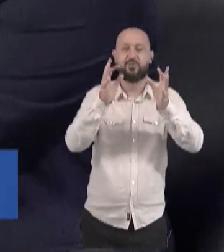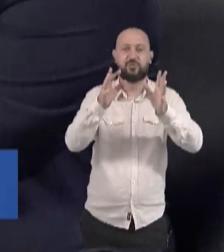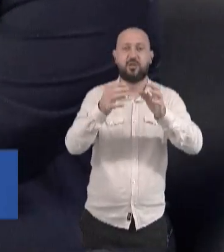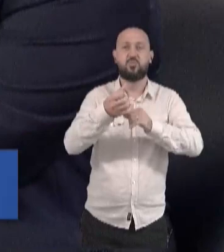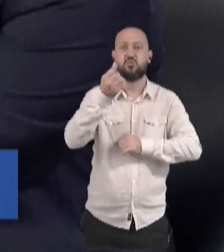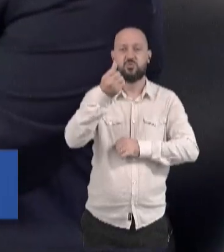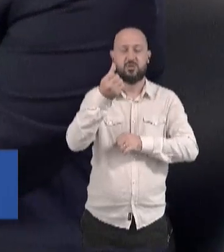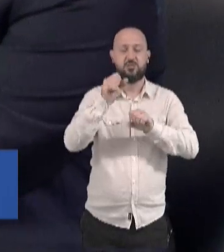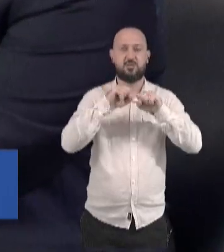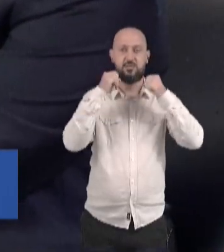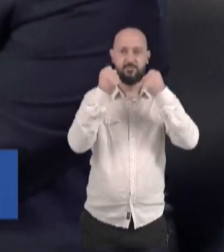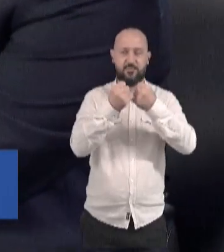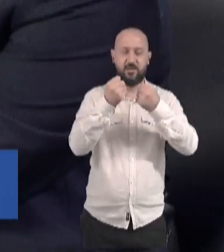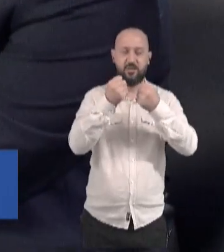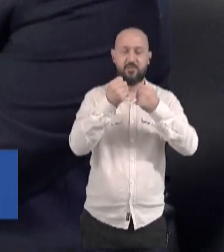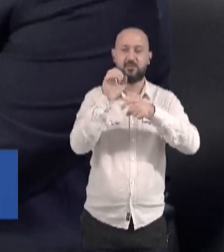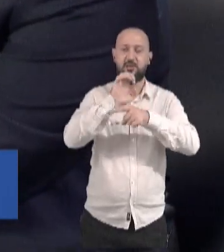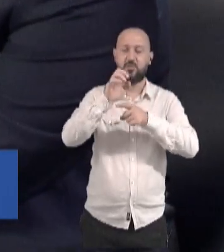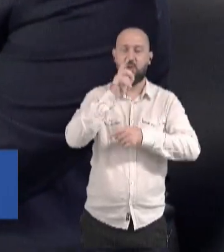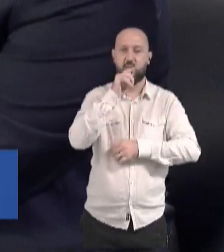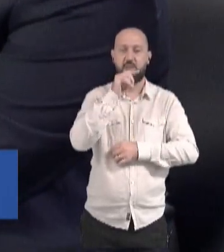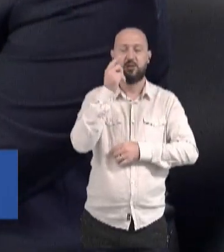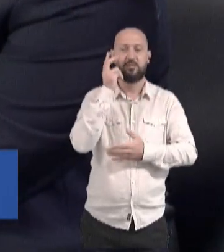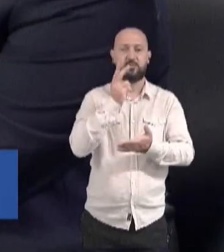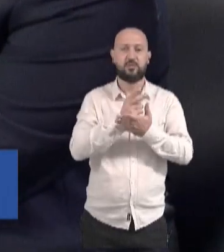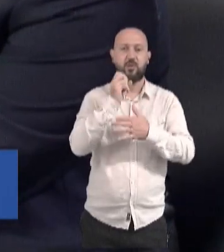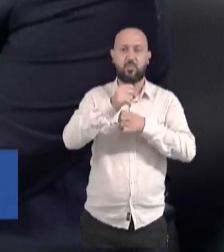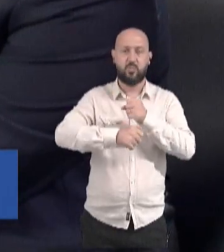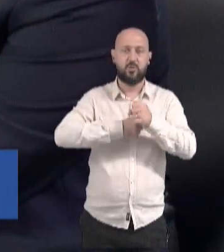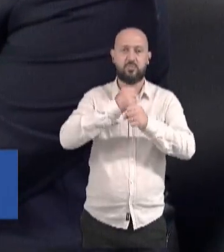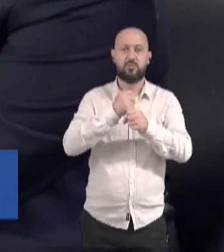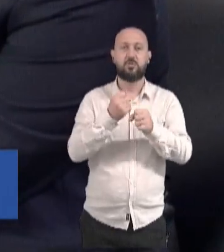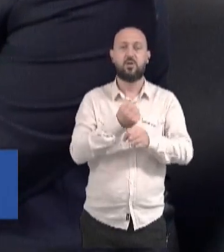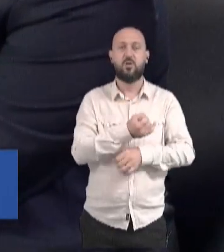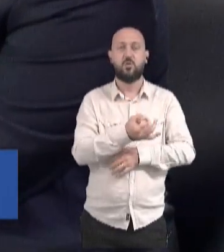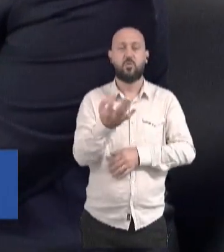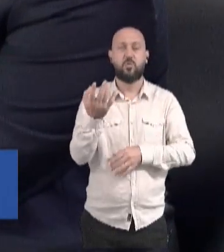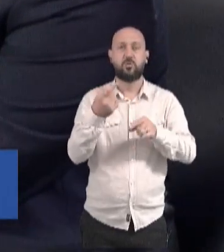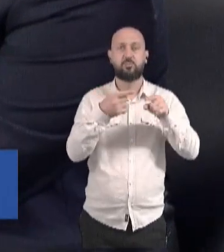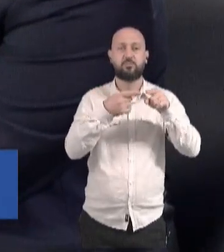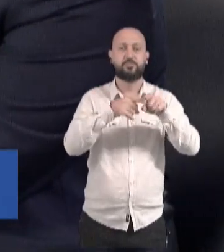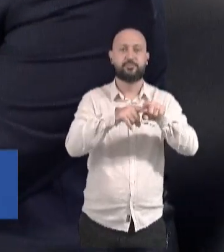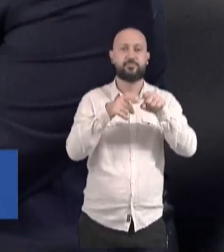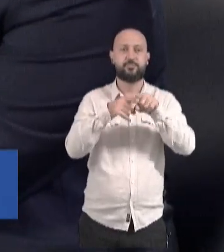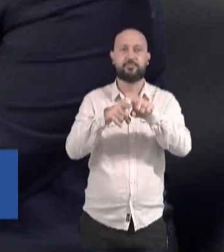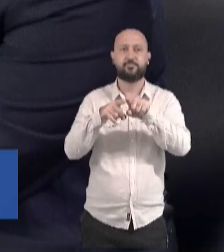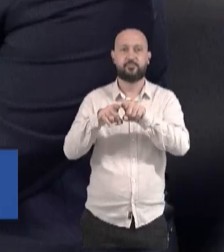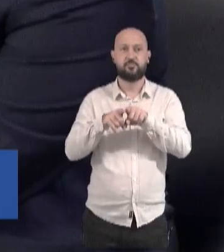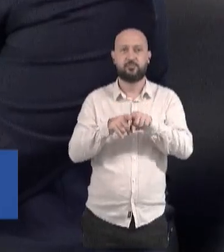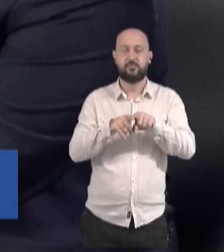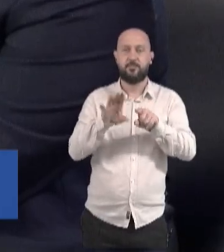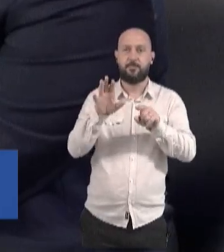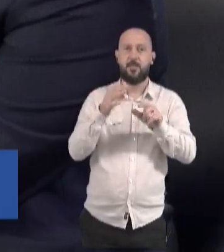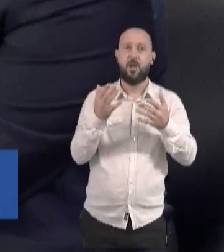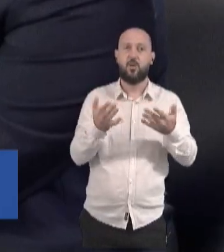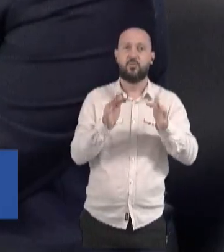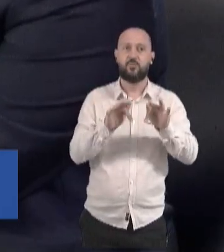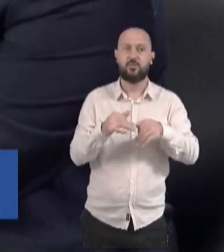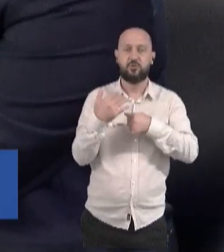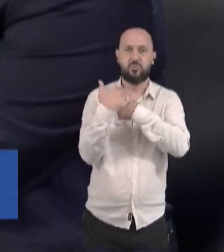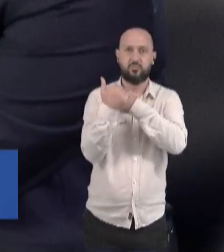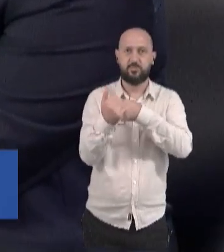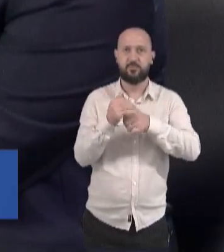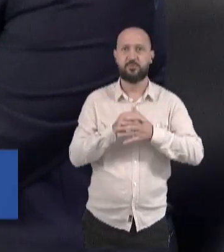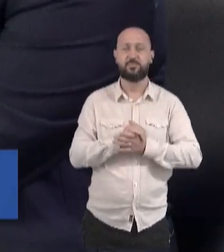no 6º Seminário Estadual da Água e sempre me surpreende ano a ano a quantidade de parceiros. Para a gente finalizar, que já estão